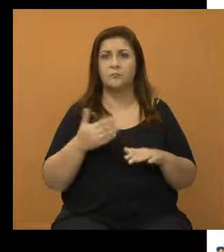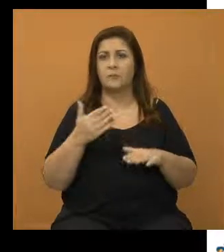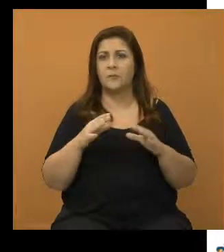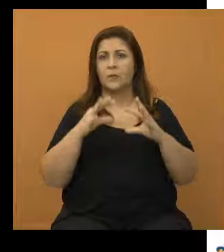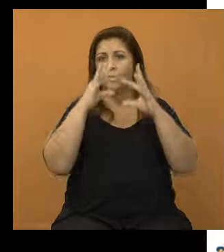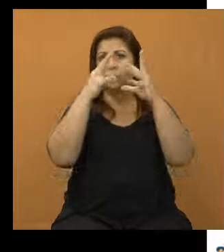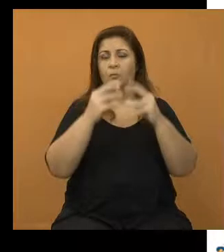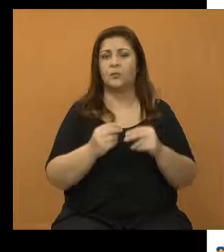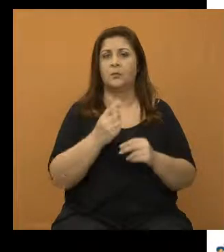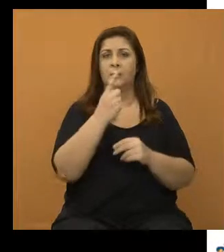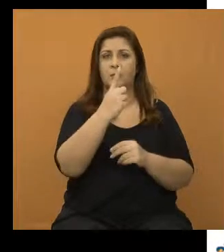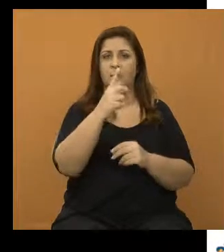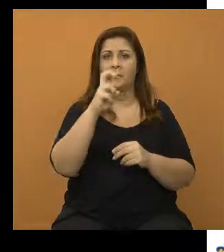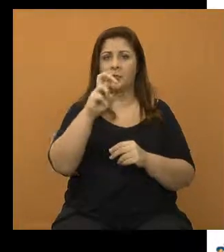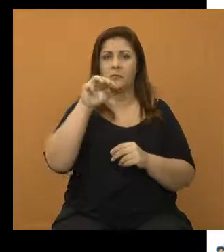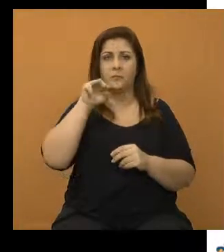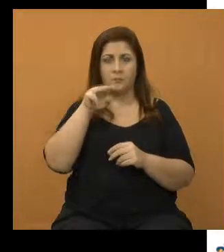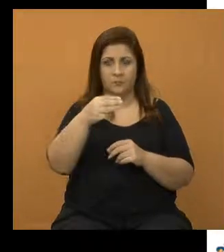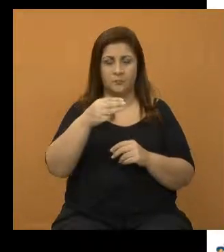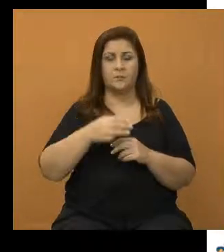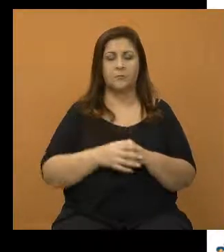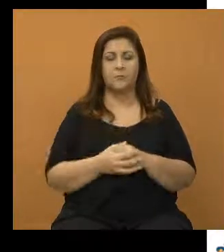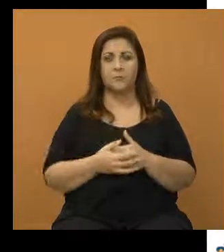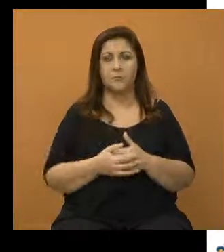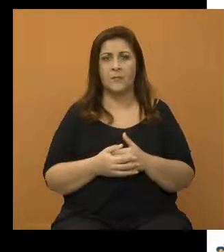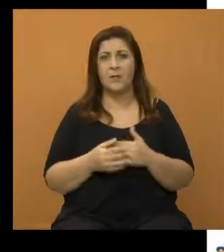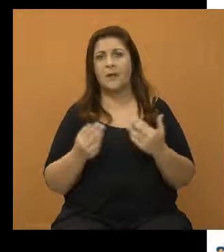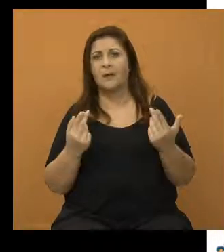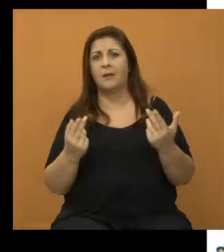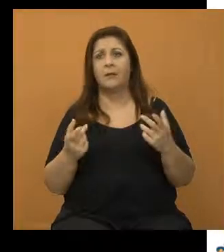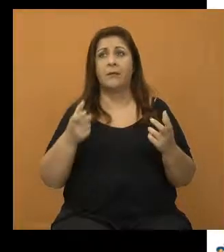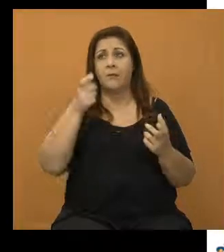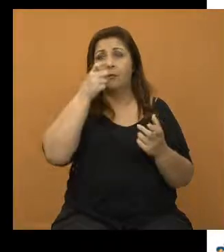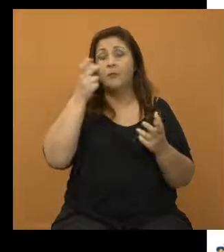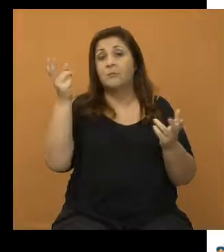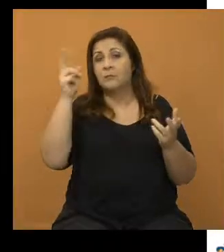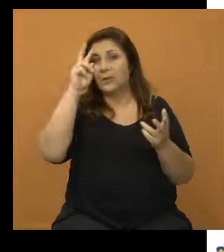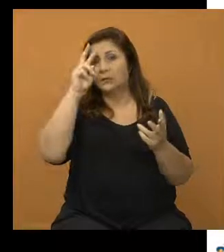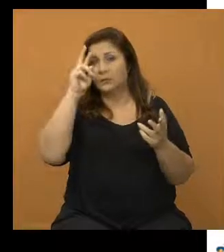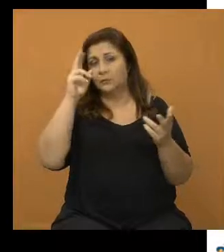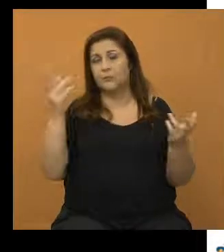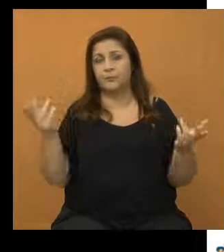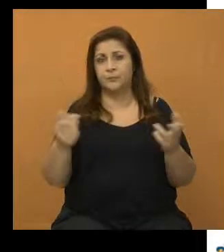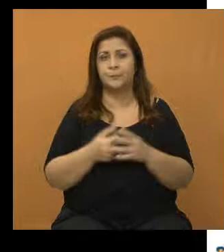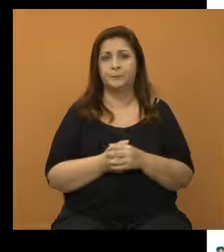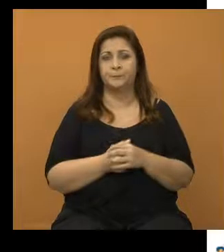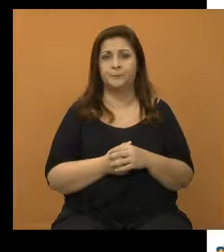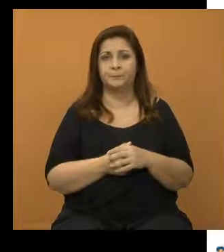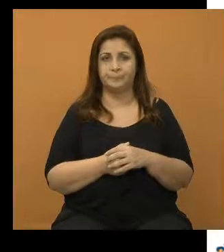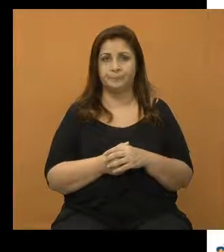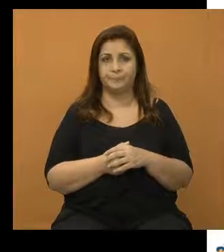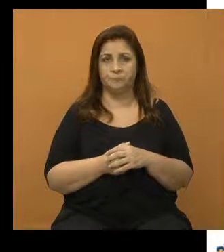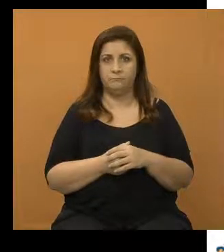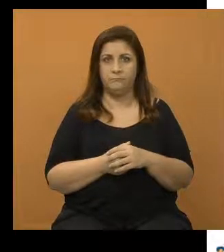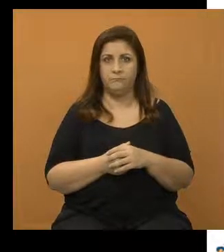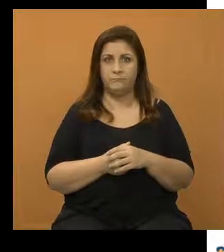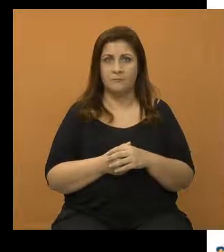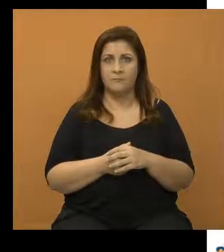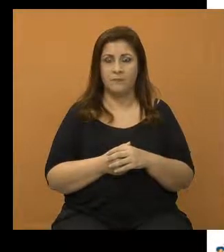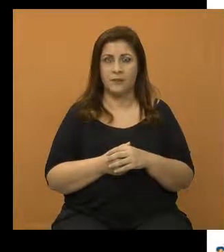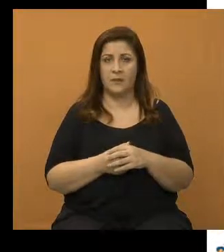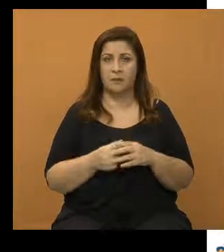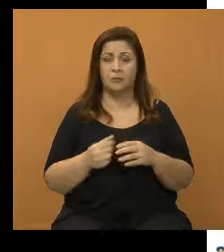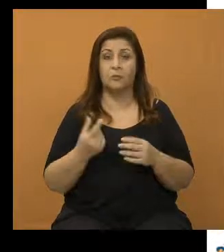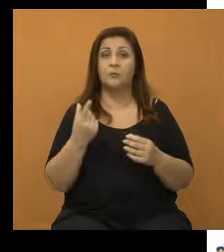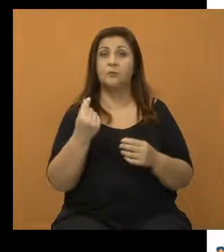o cenário que vem ocorrendo no histórico. Aqui, nos repasses do